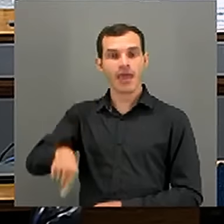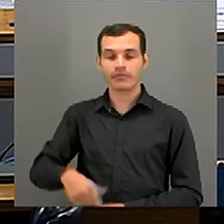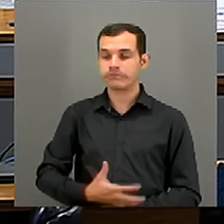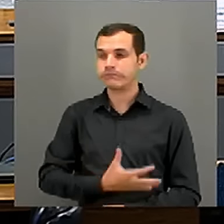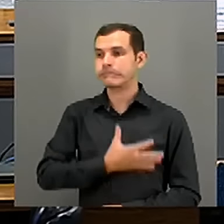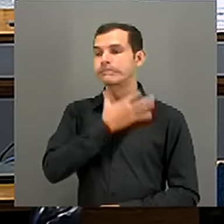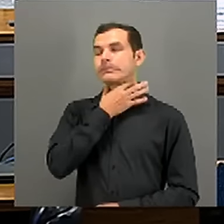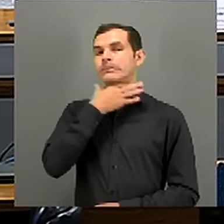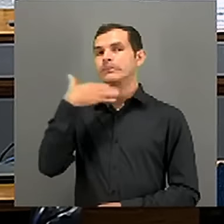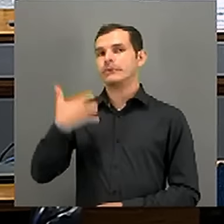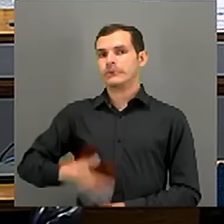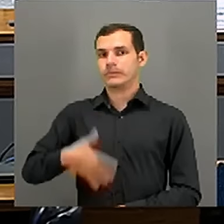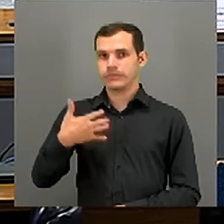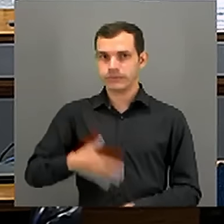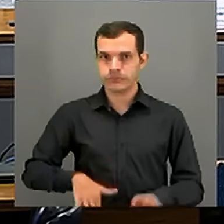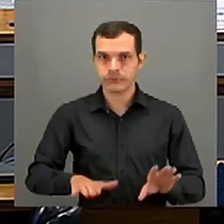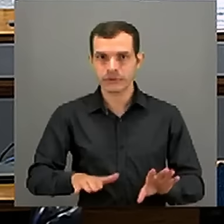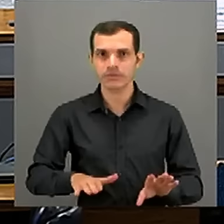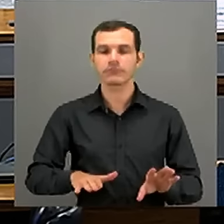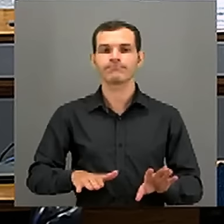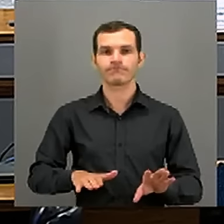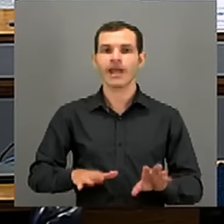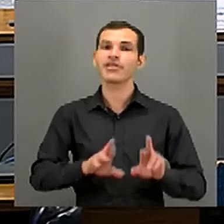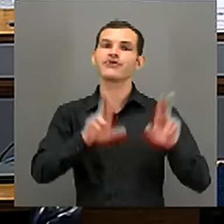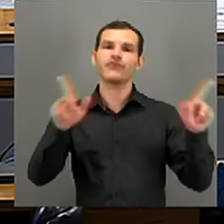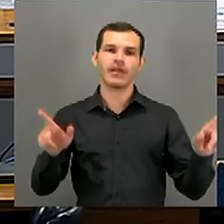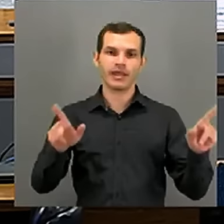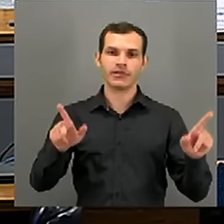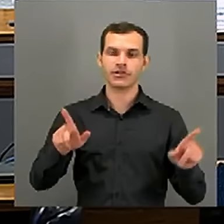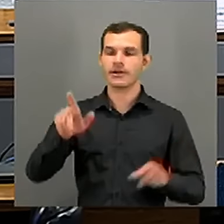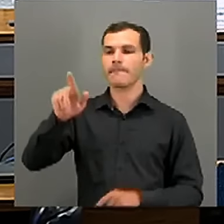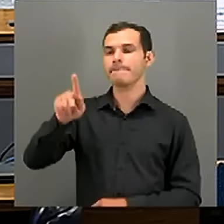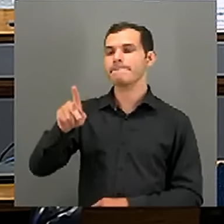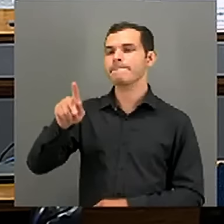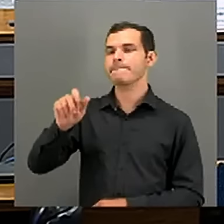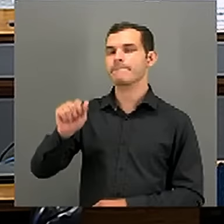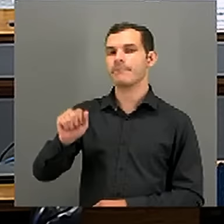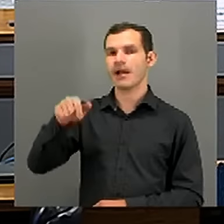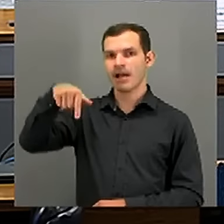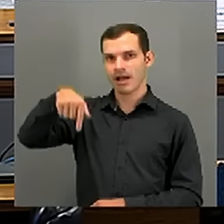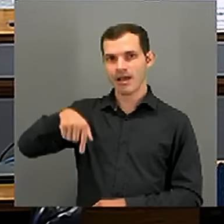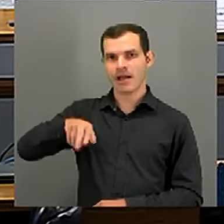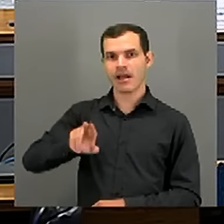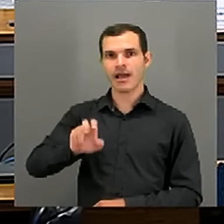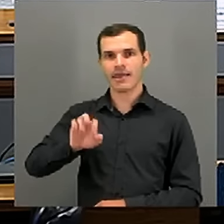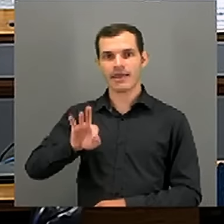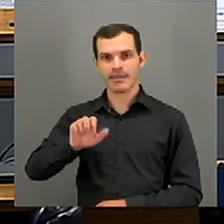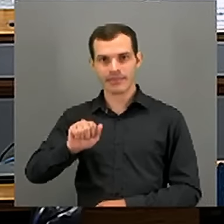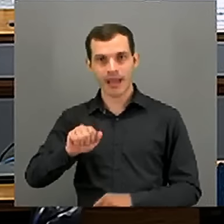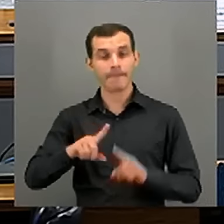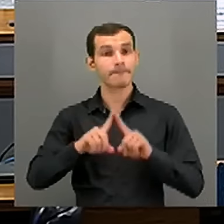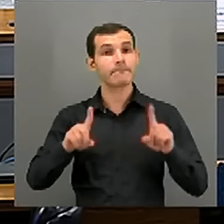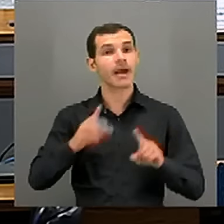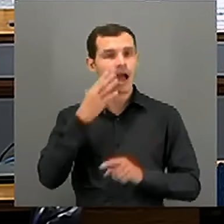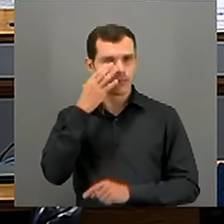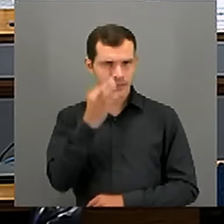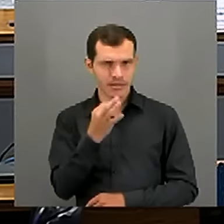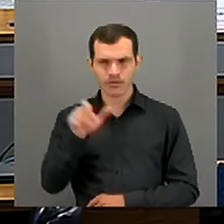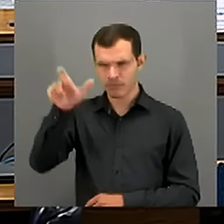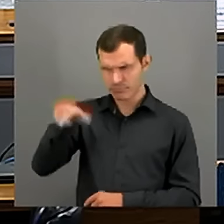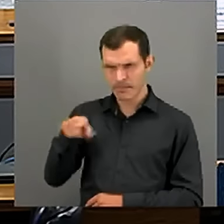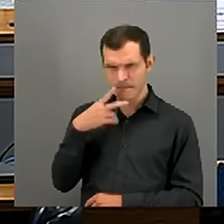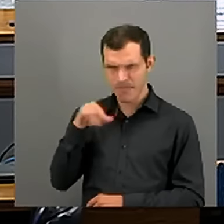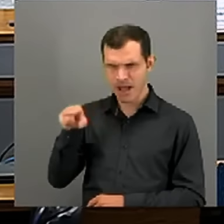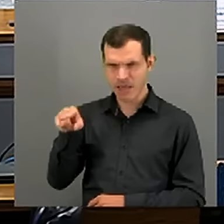pescoço. É diferente do caso Paquetá. Agora, preste atenção, sinceramente, o senhor é pai?